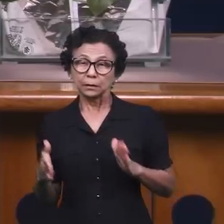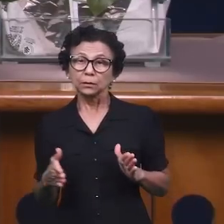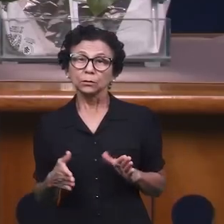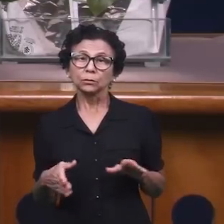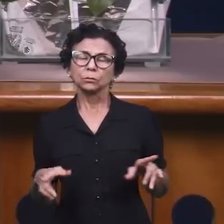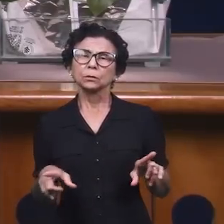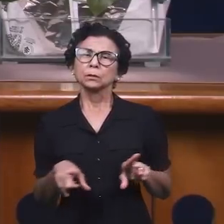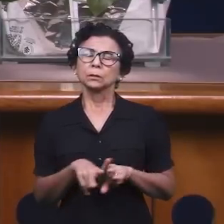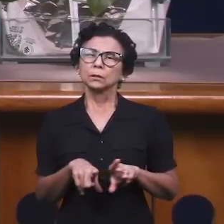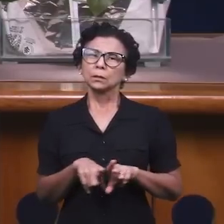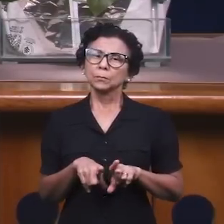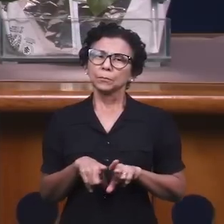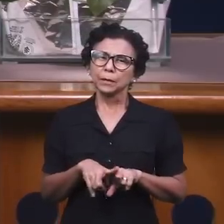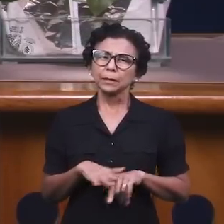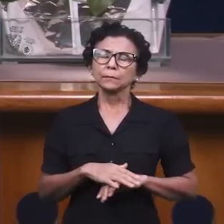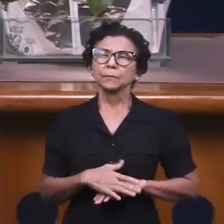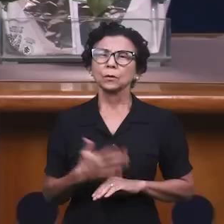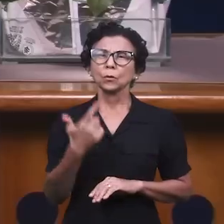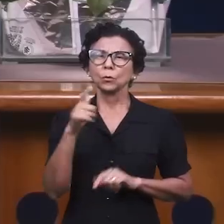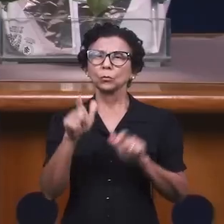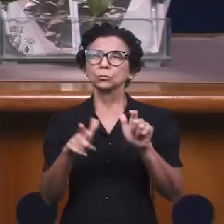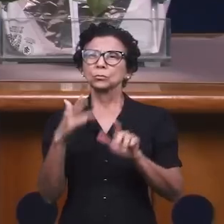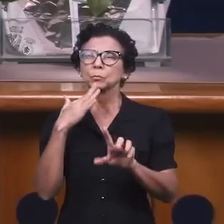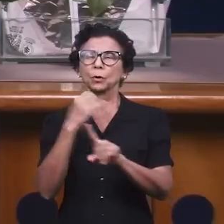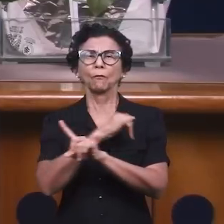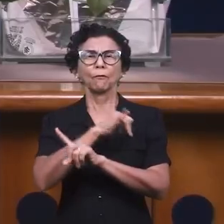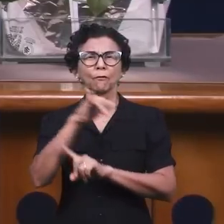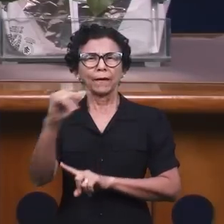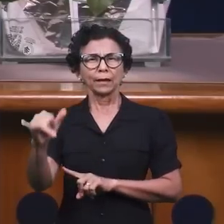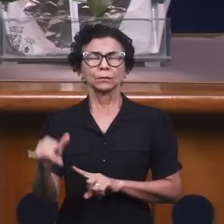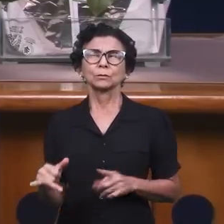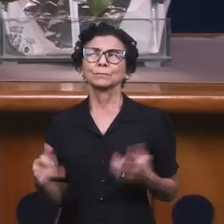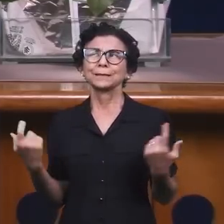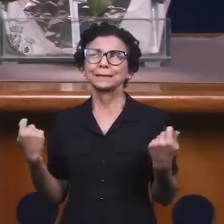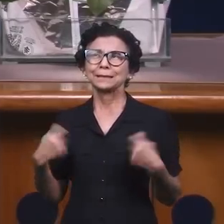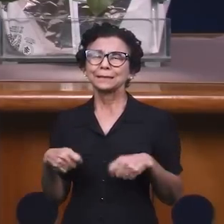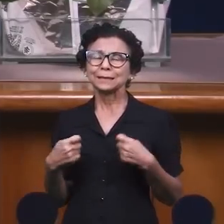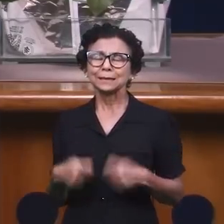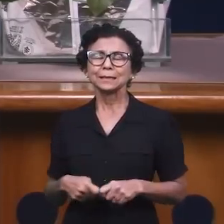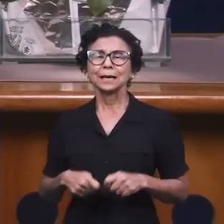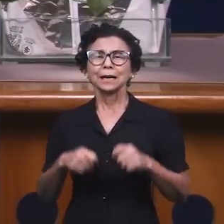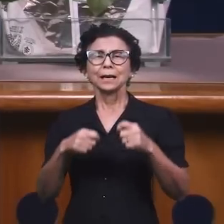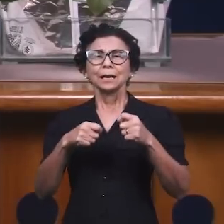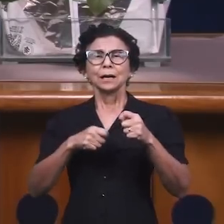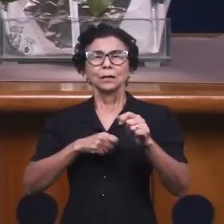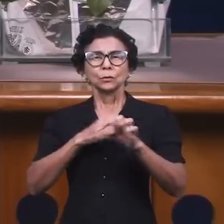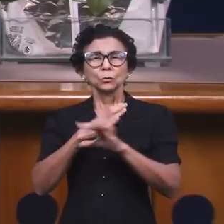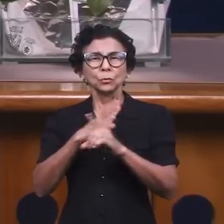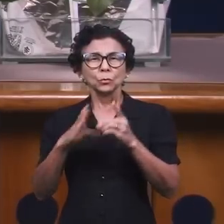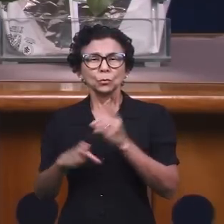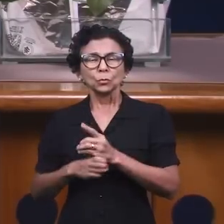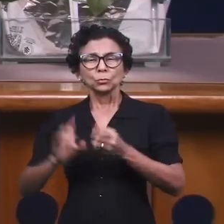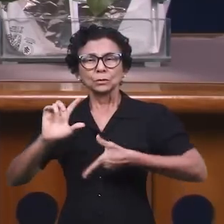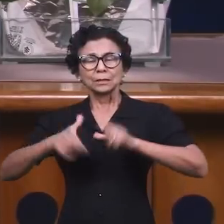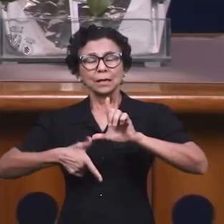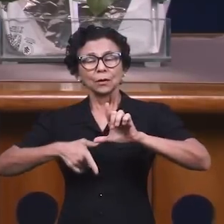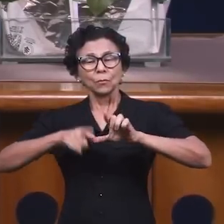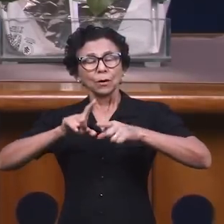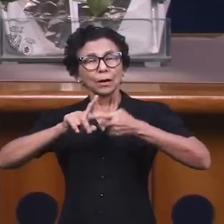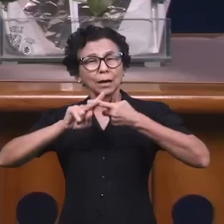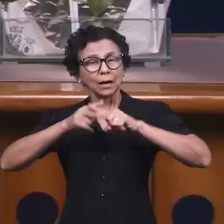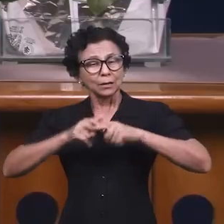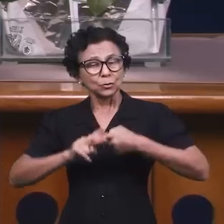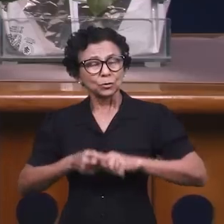Deus de ajustar o culto. O culto em Israel era algo especial. Foi aquilo que foi projetado por Deus, aquilo